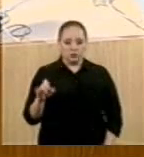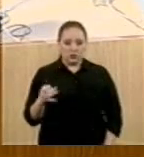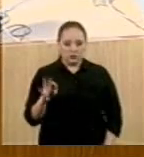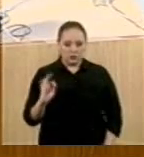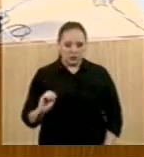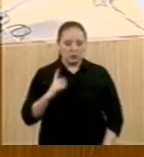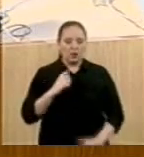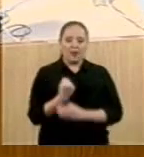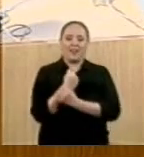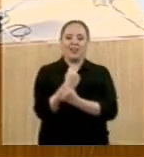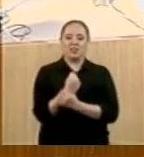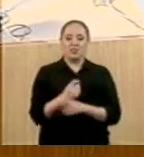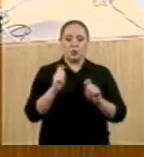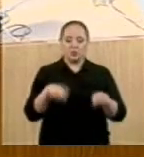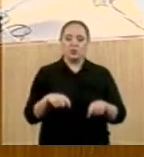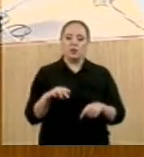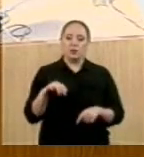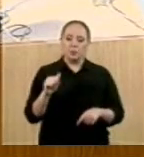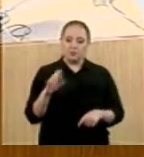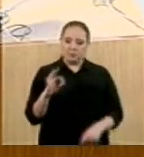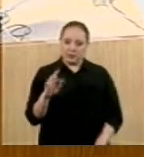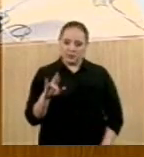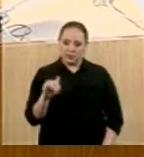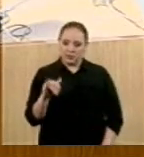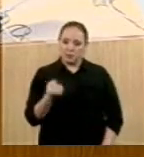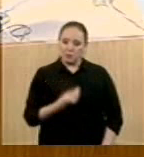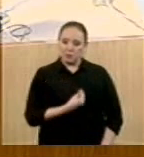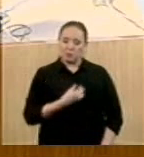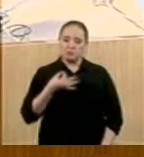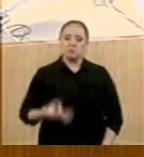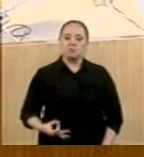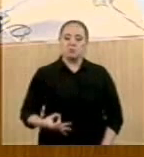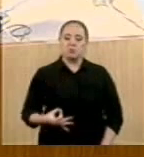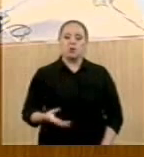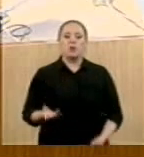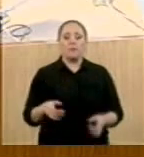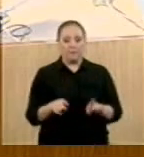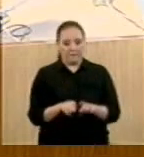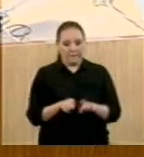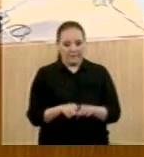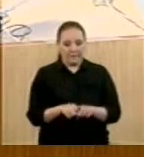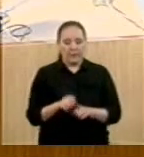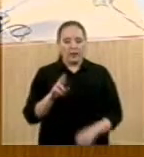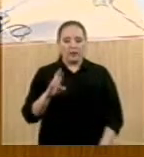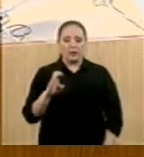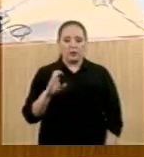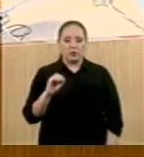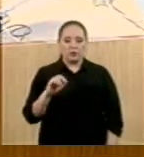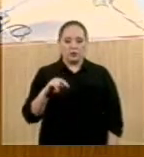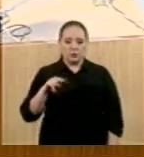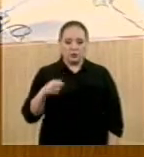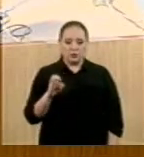a garantia das condições materiais para uma vida digna e ainda o reconhecimento individual